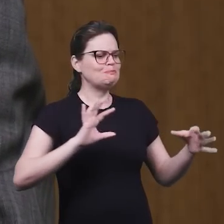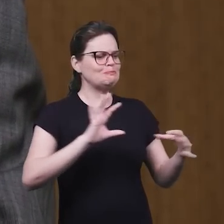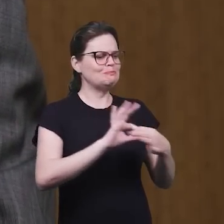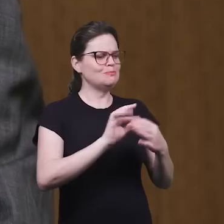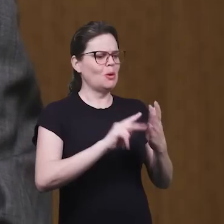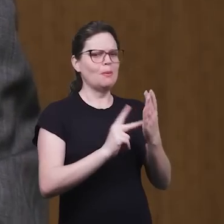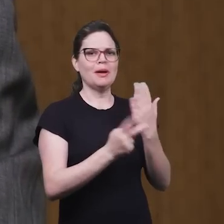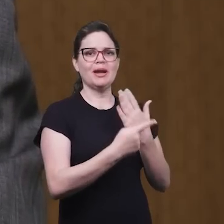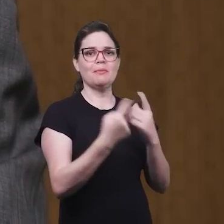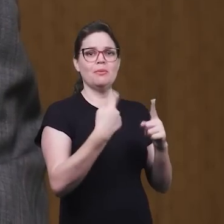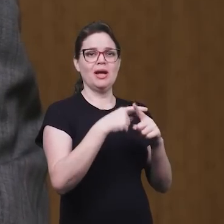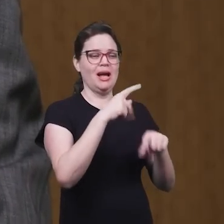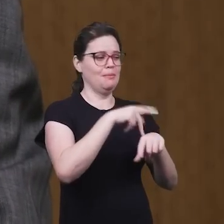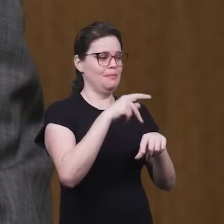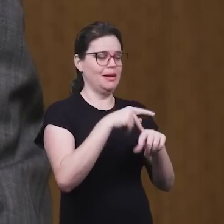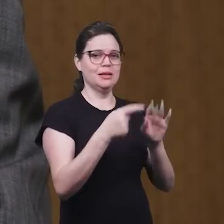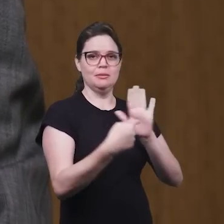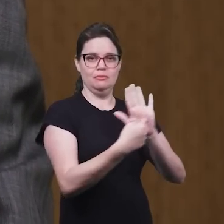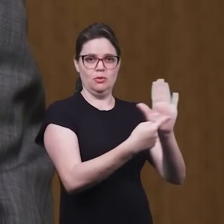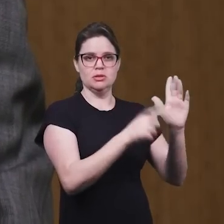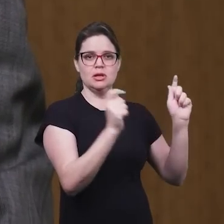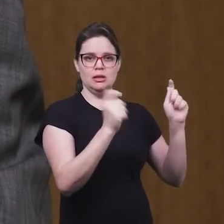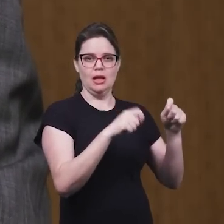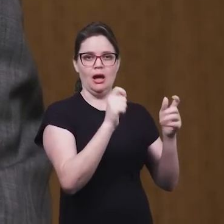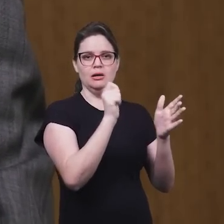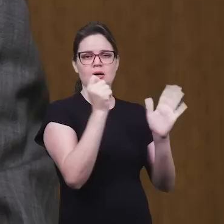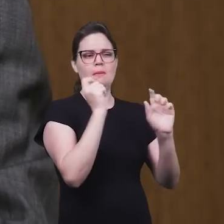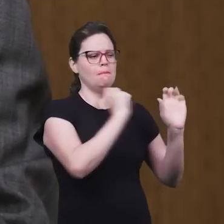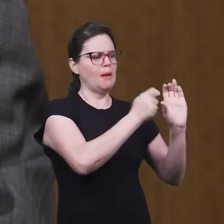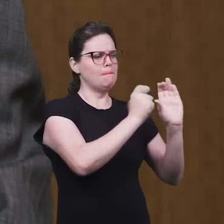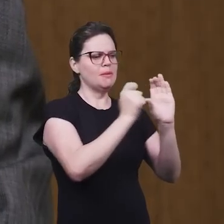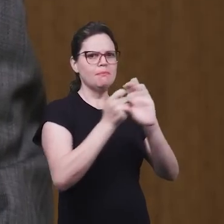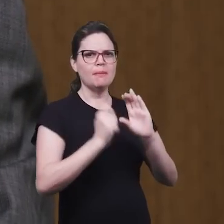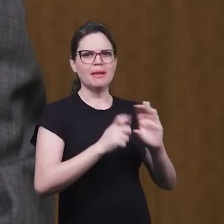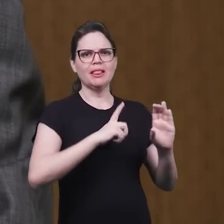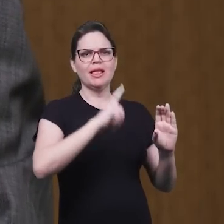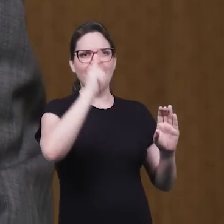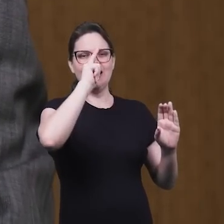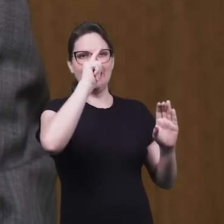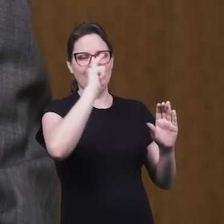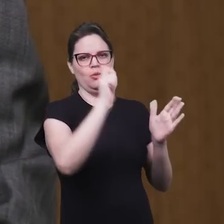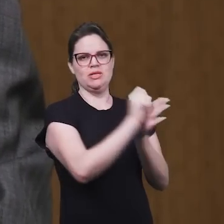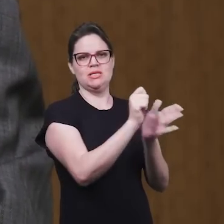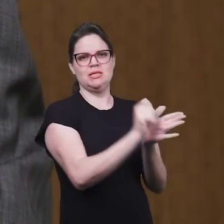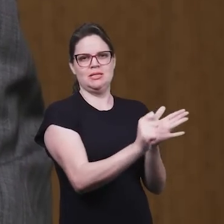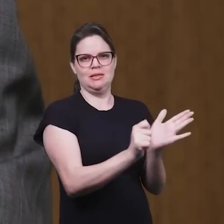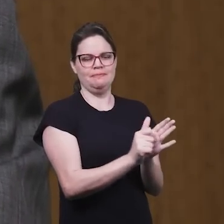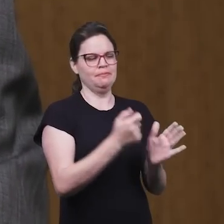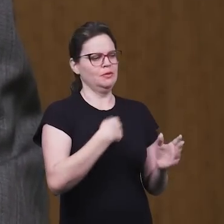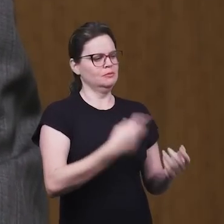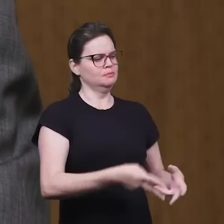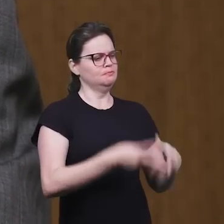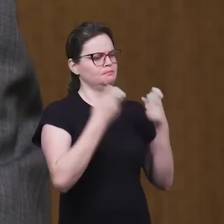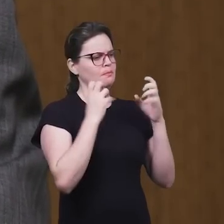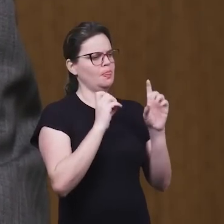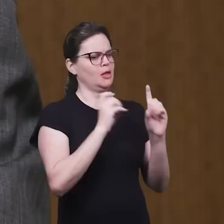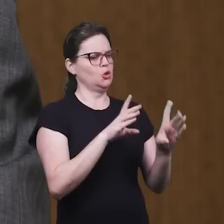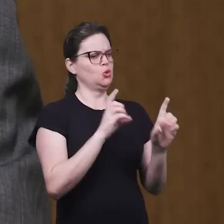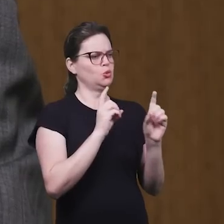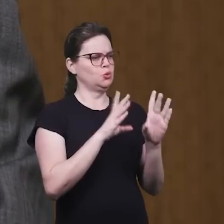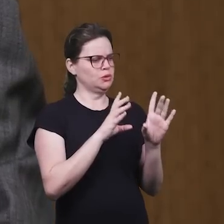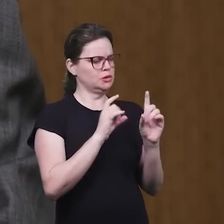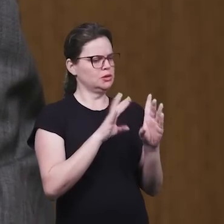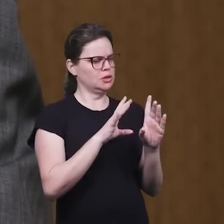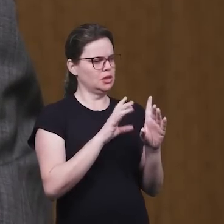Éfeso e que está lá preservado até hoje para quem quiser ir lá, nos fez lembrar que a doutrina estabelecida para a igreja,